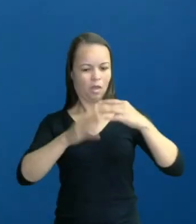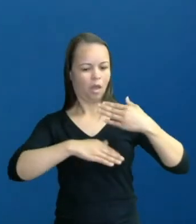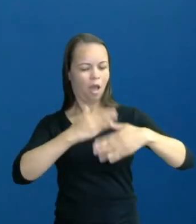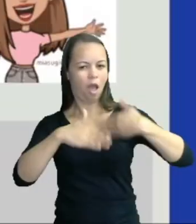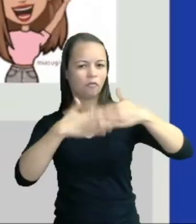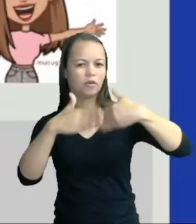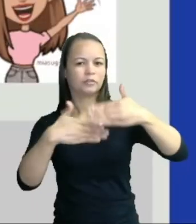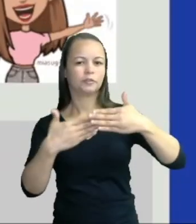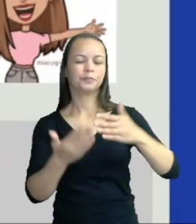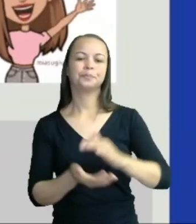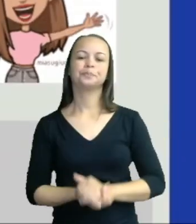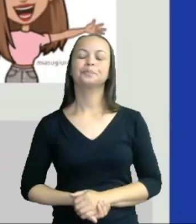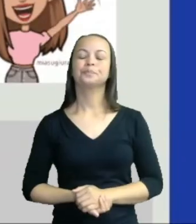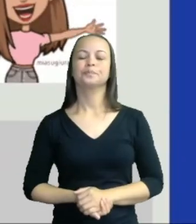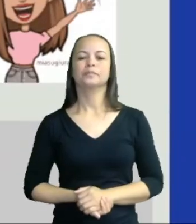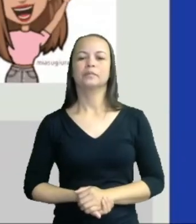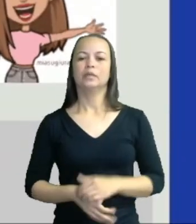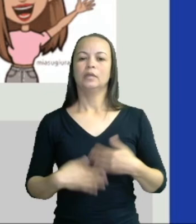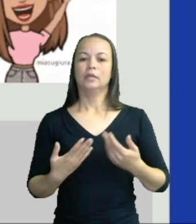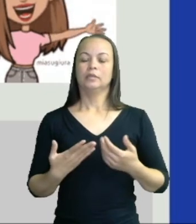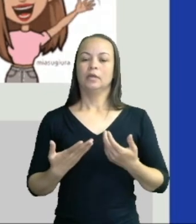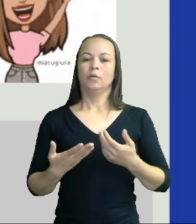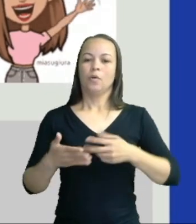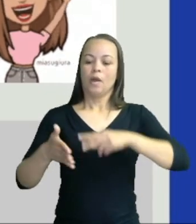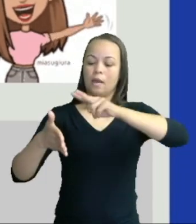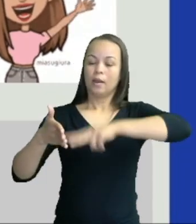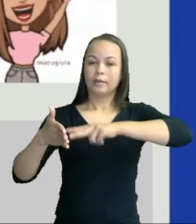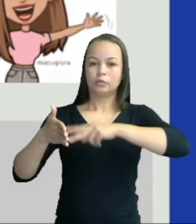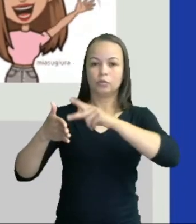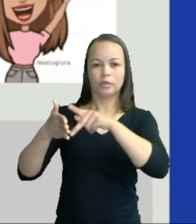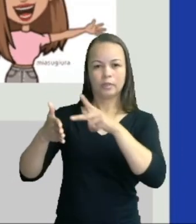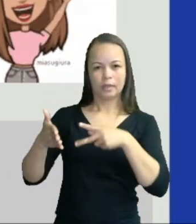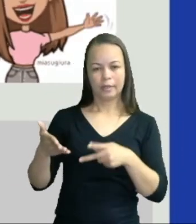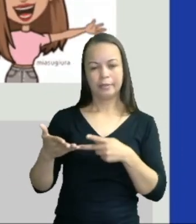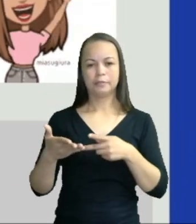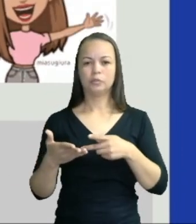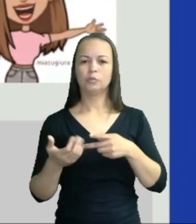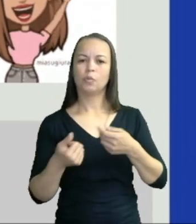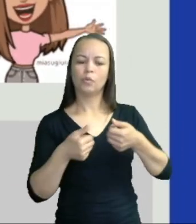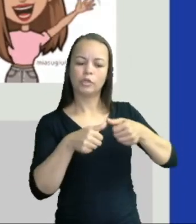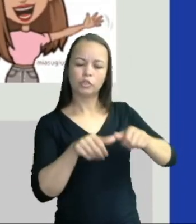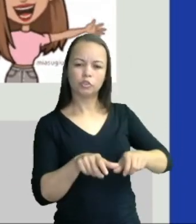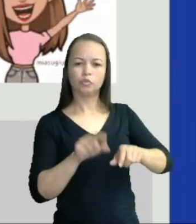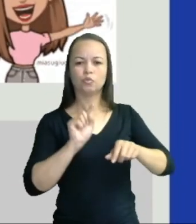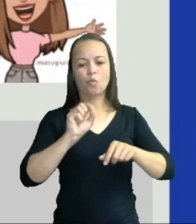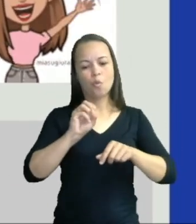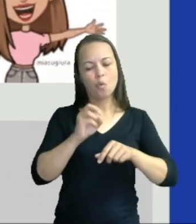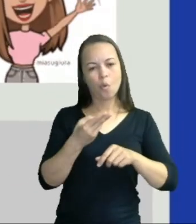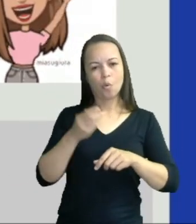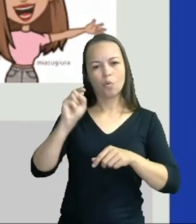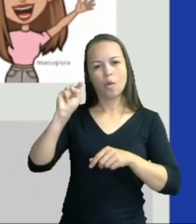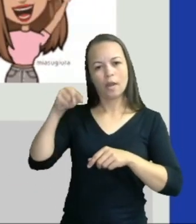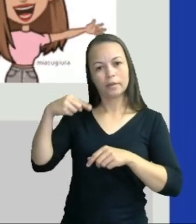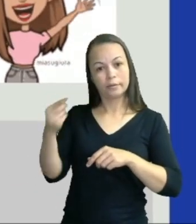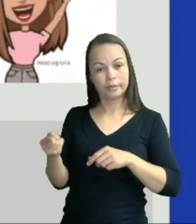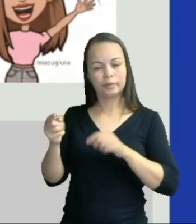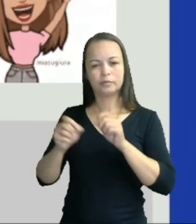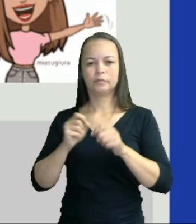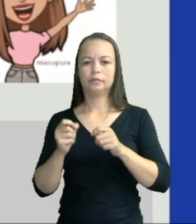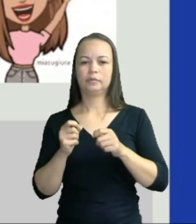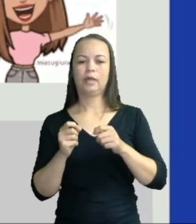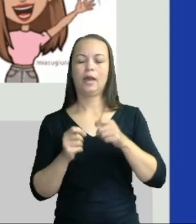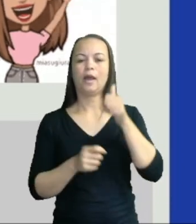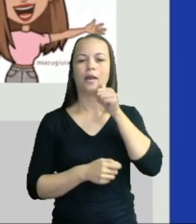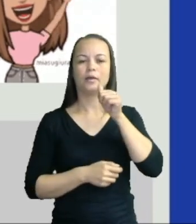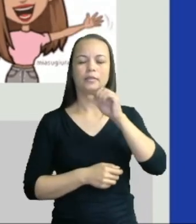essa atividade, aí você tira uma foto, manda para a professora, porque ela vai amar, tá certo? Então, aí tia Raquel agora